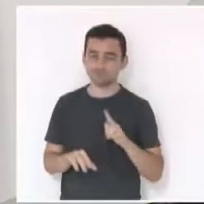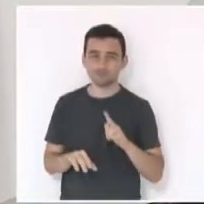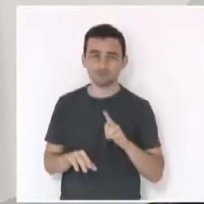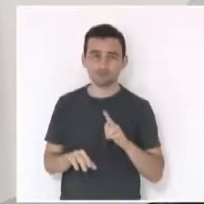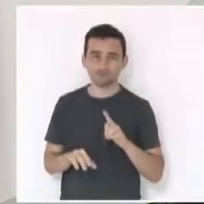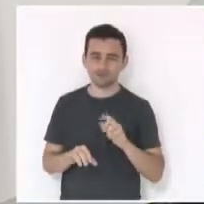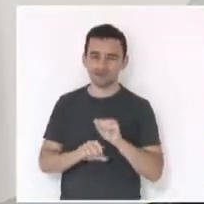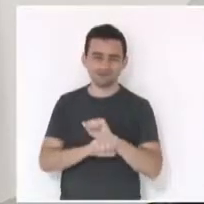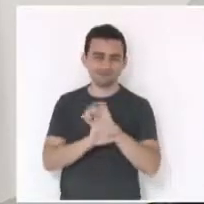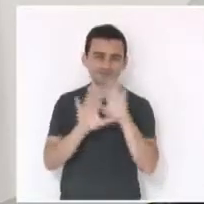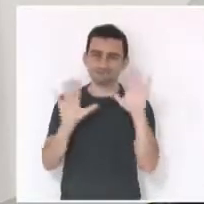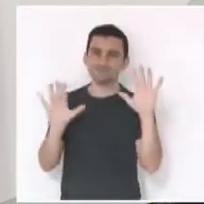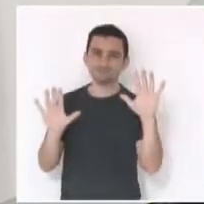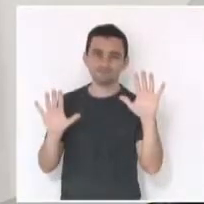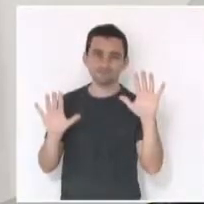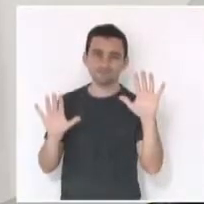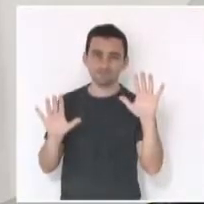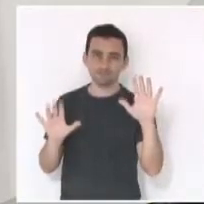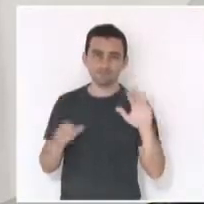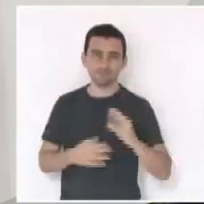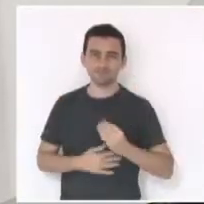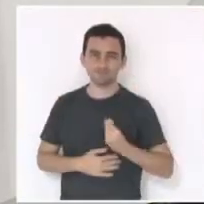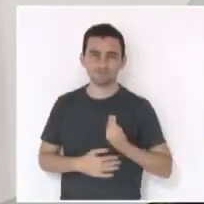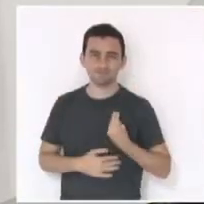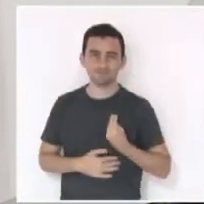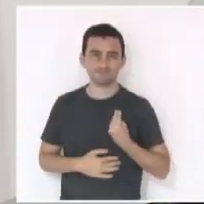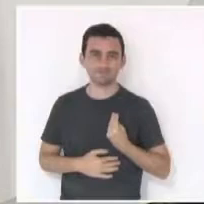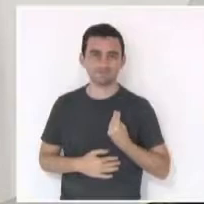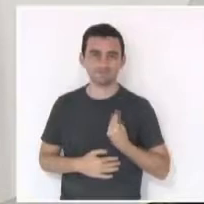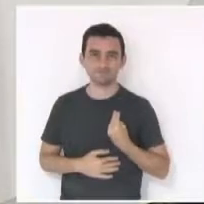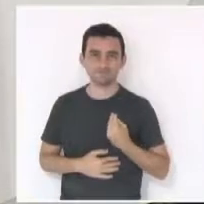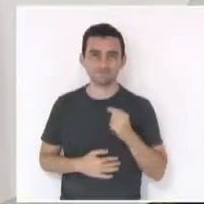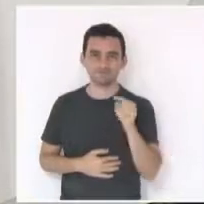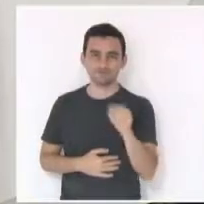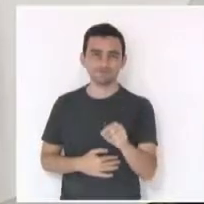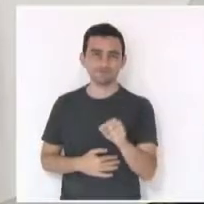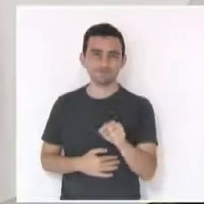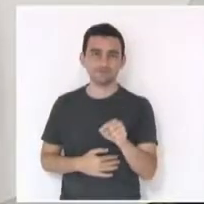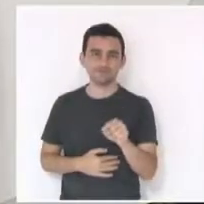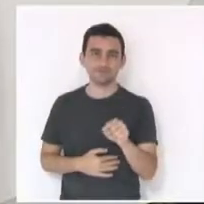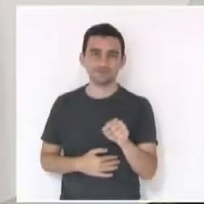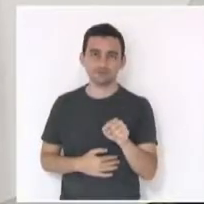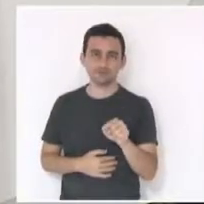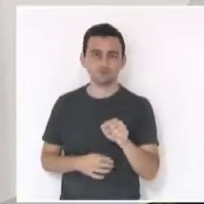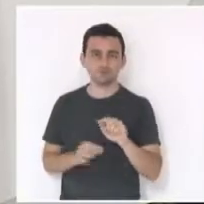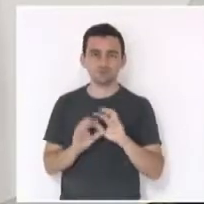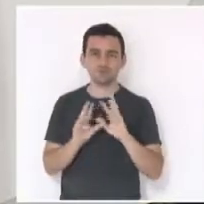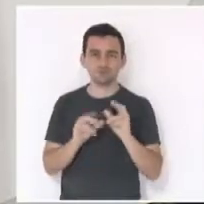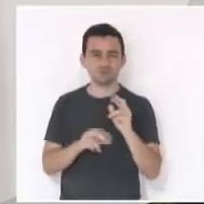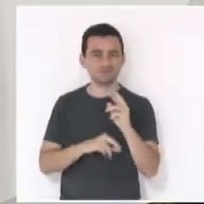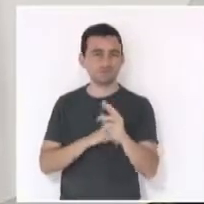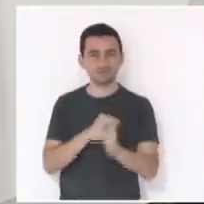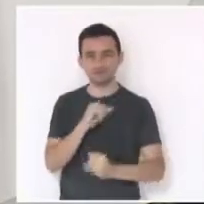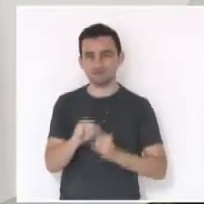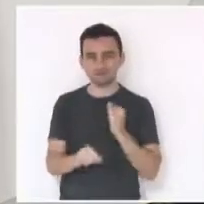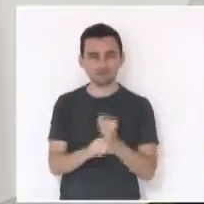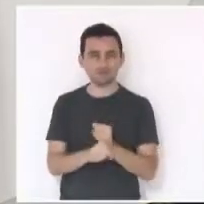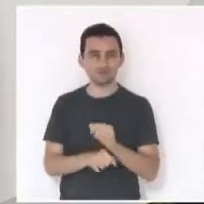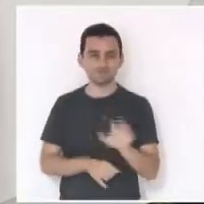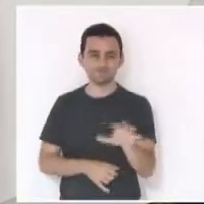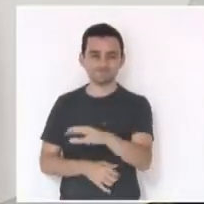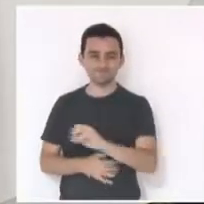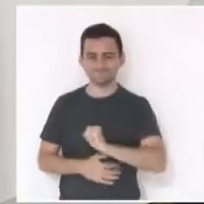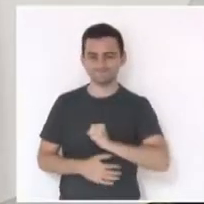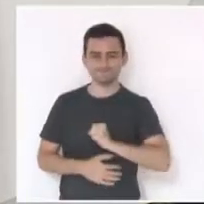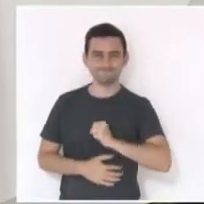nitidamente essa presença nas diferentes redes virtuais o contexto do